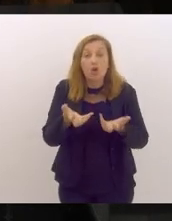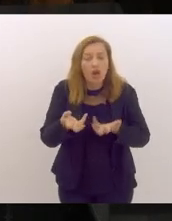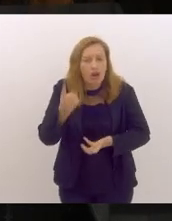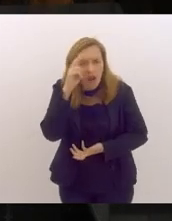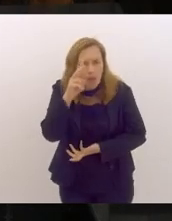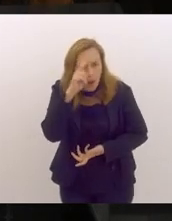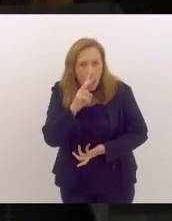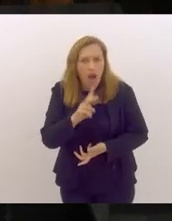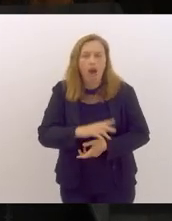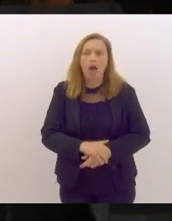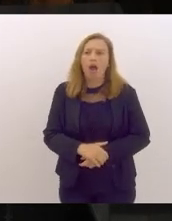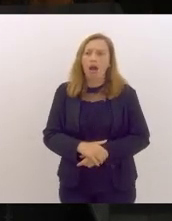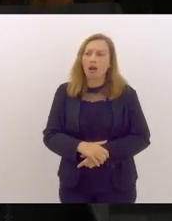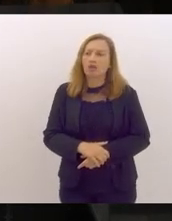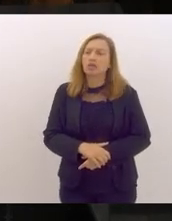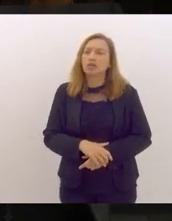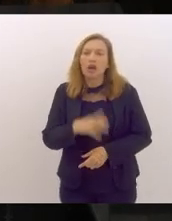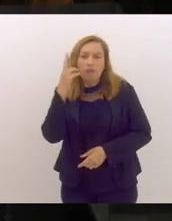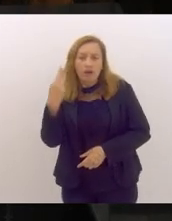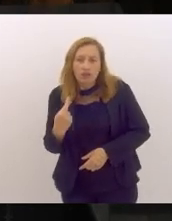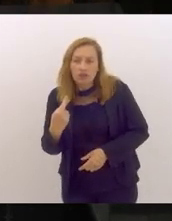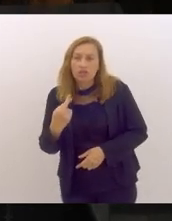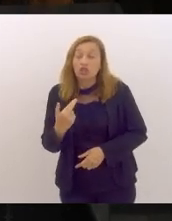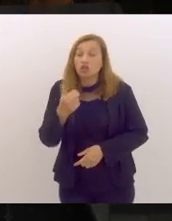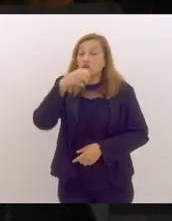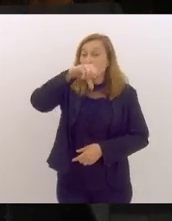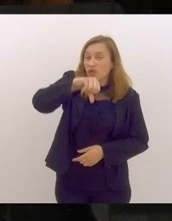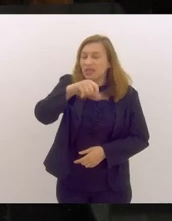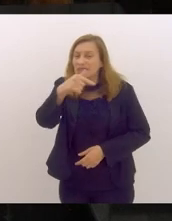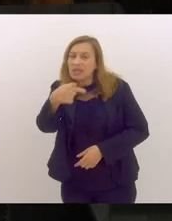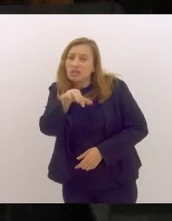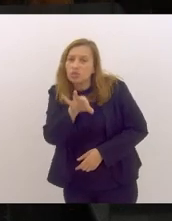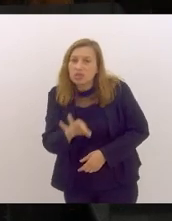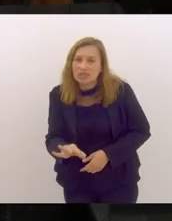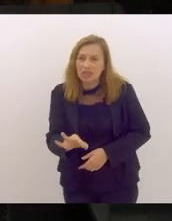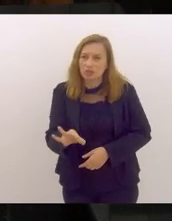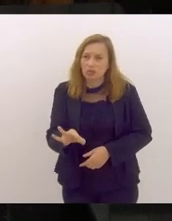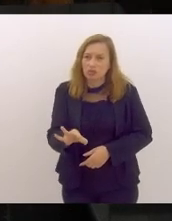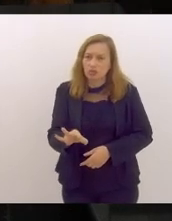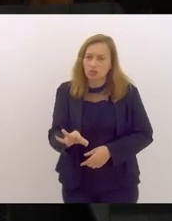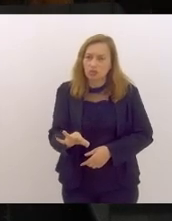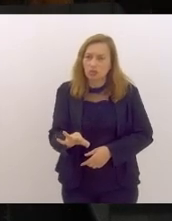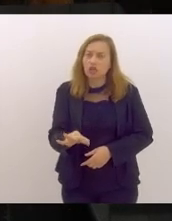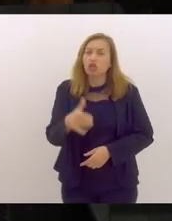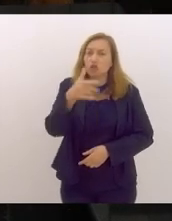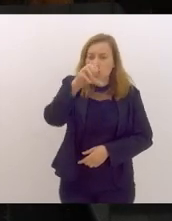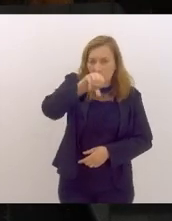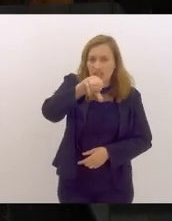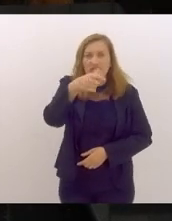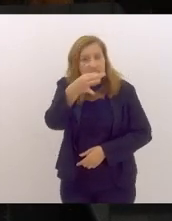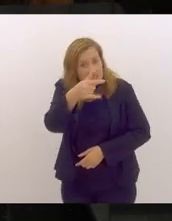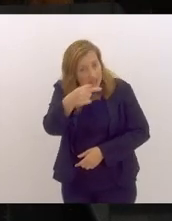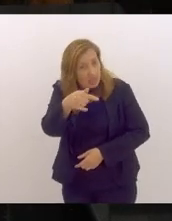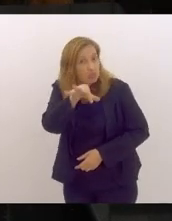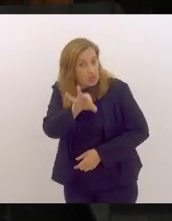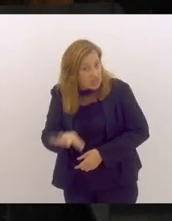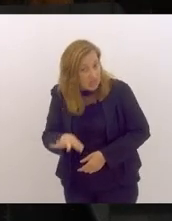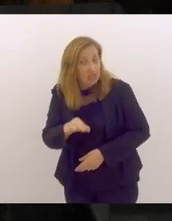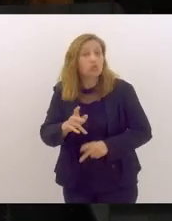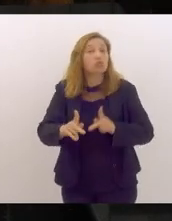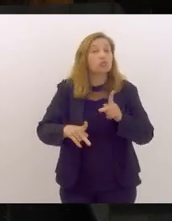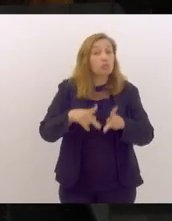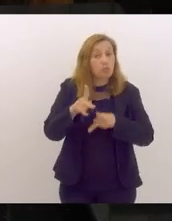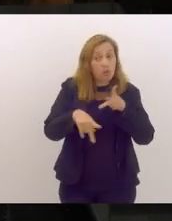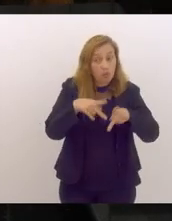lembrar, Renata, que 97%, vou repetir o dado, 97% da